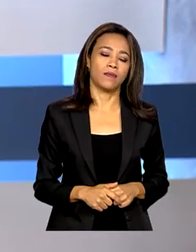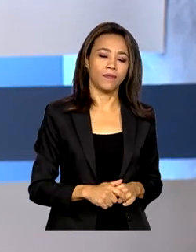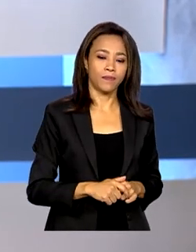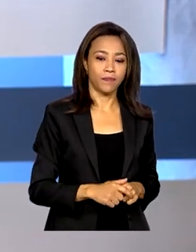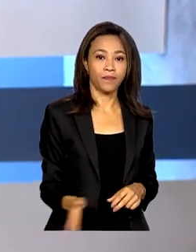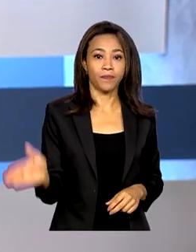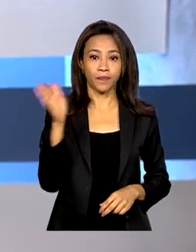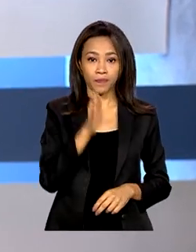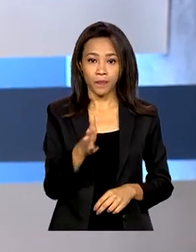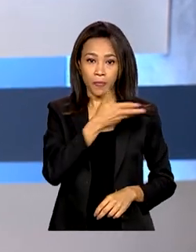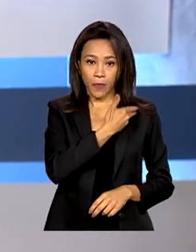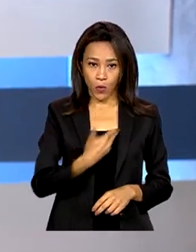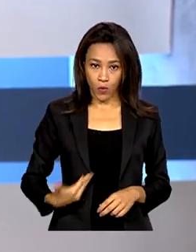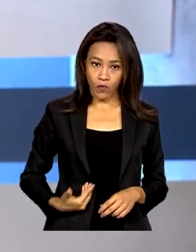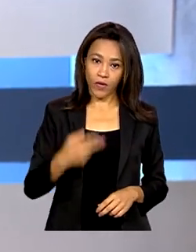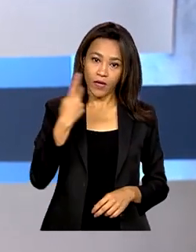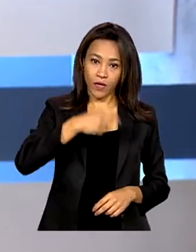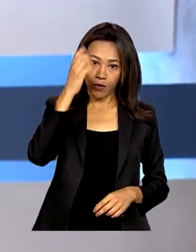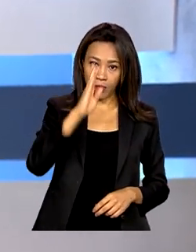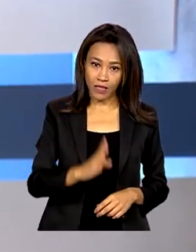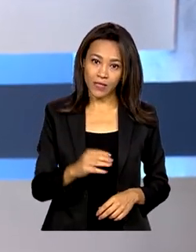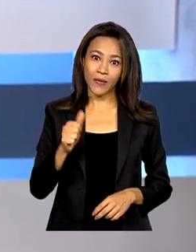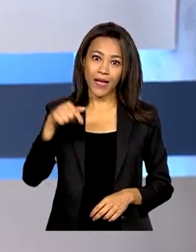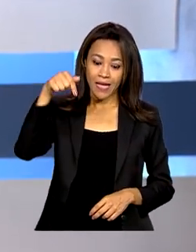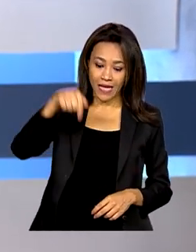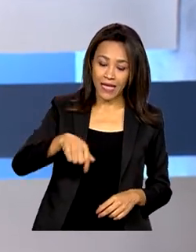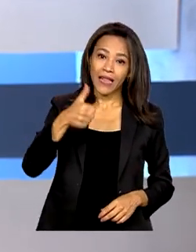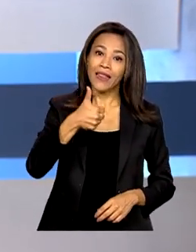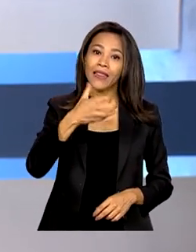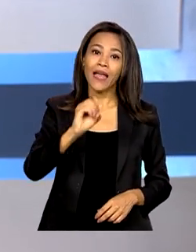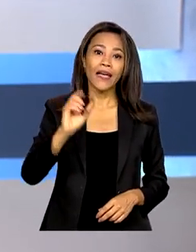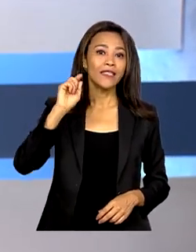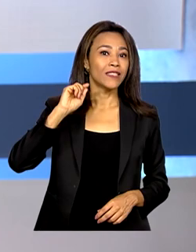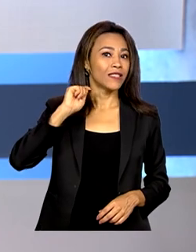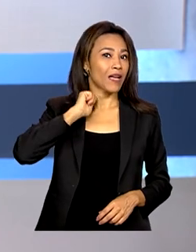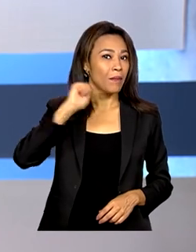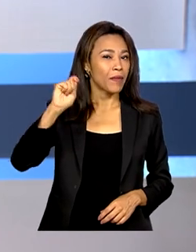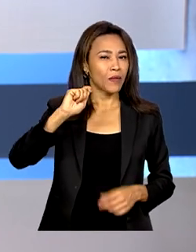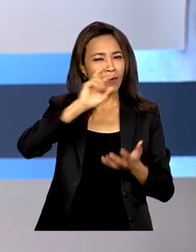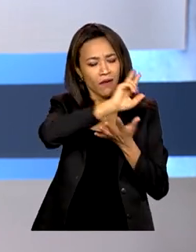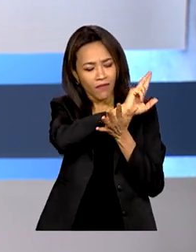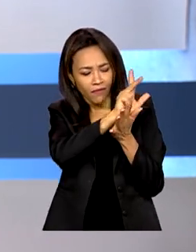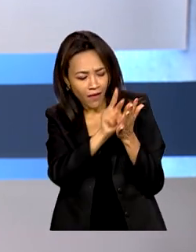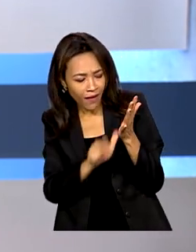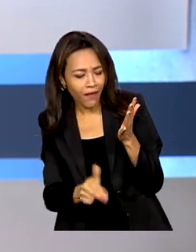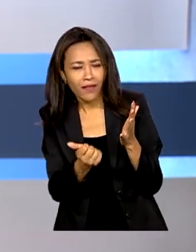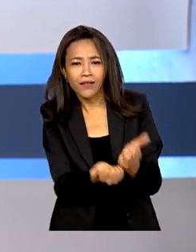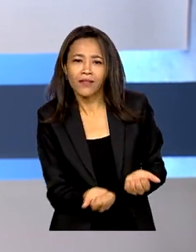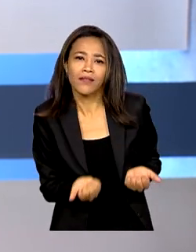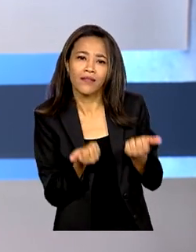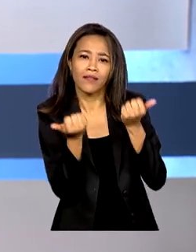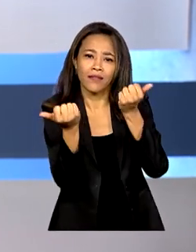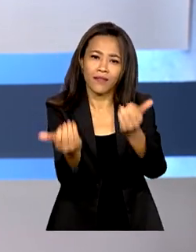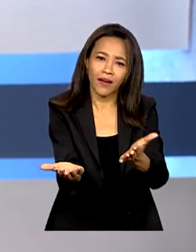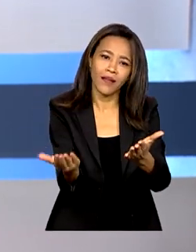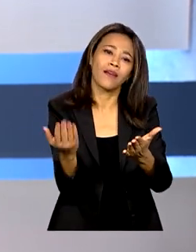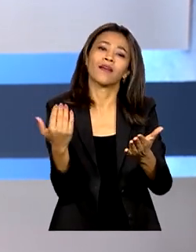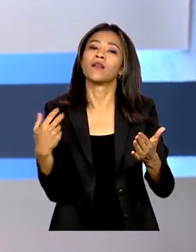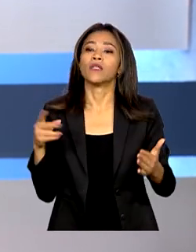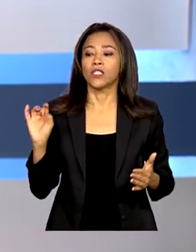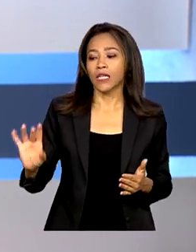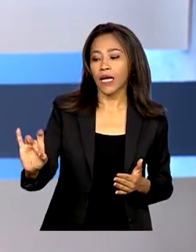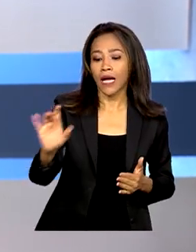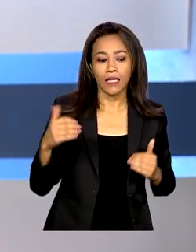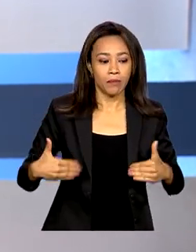e o governo brasileiro chega a este 10 de Abril com uma extensa lista de entregas para a população de cada um dos seus ministérios